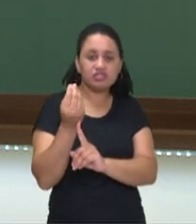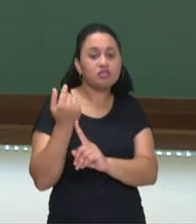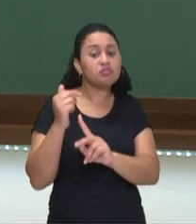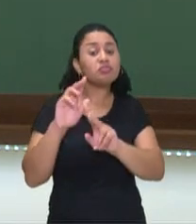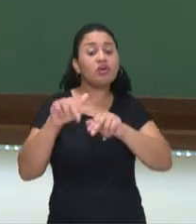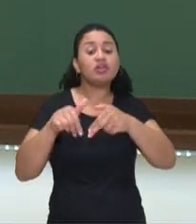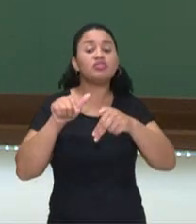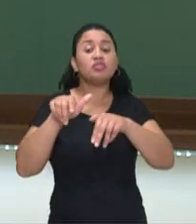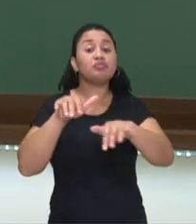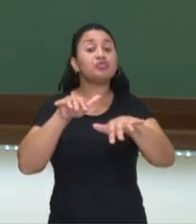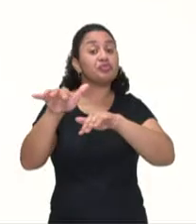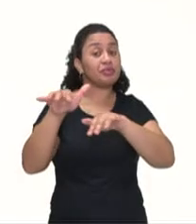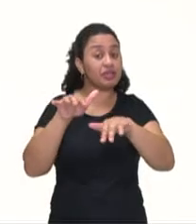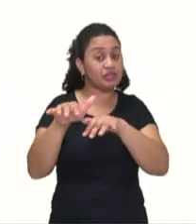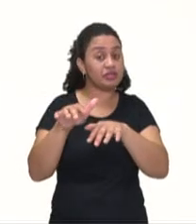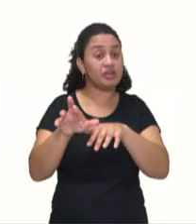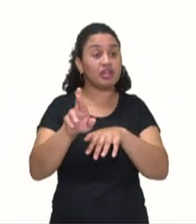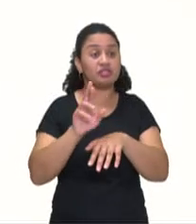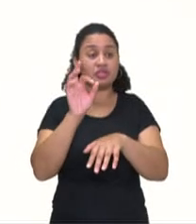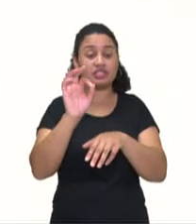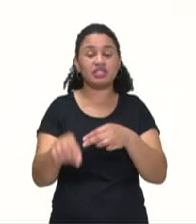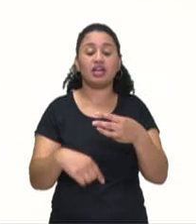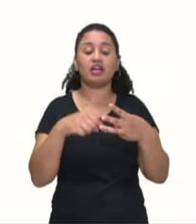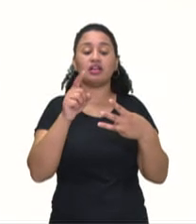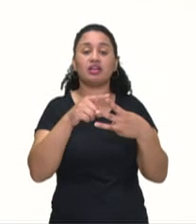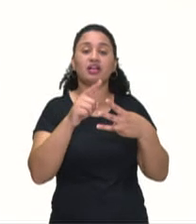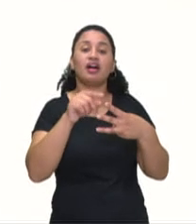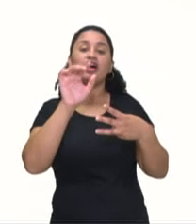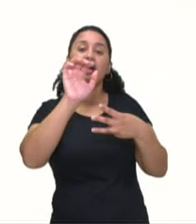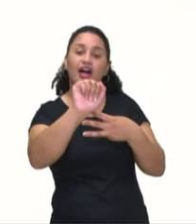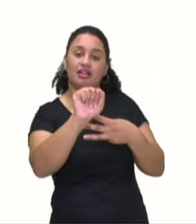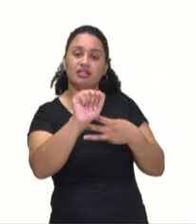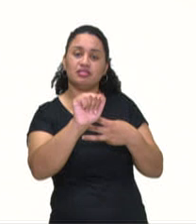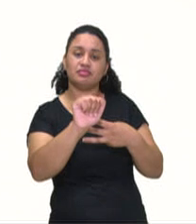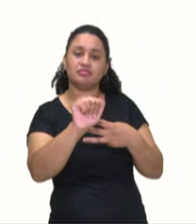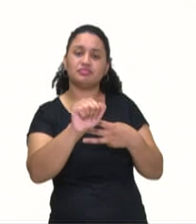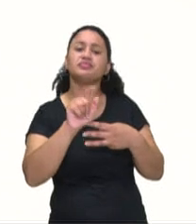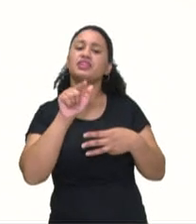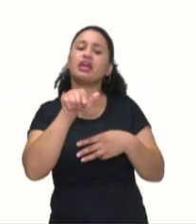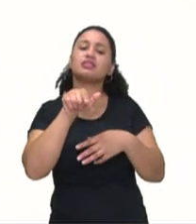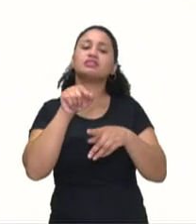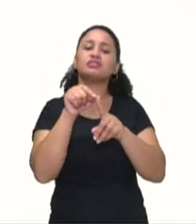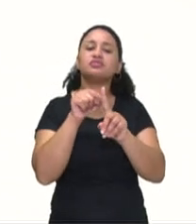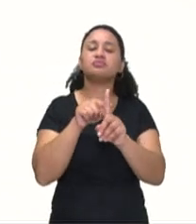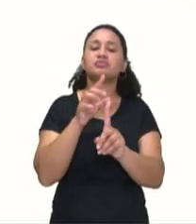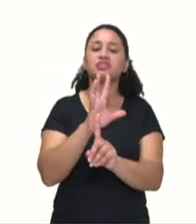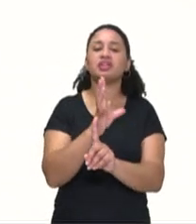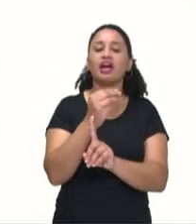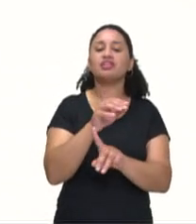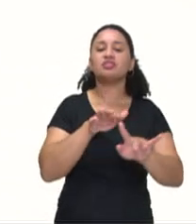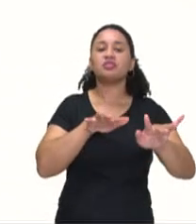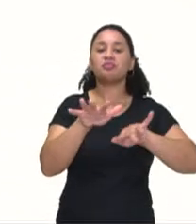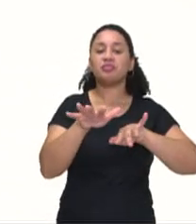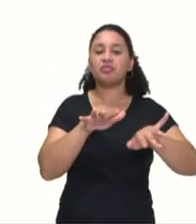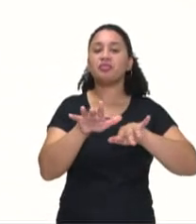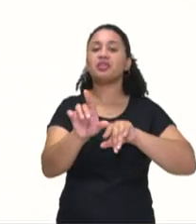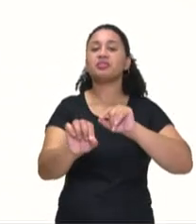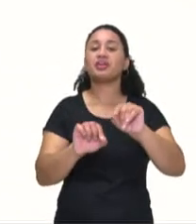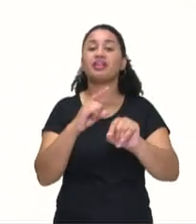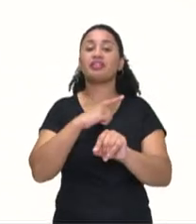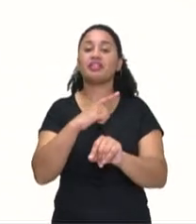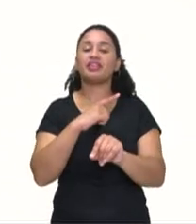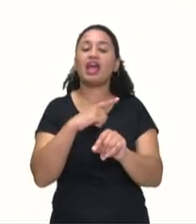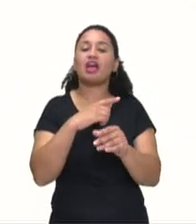ao movimento? Resposta, letra A. É que nela o movimento constitui